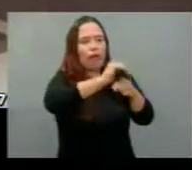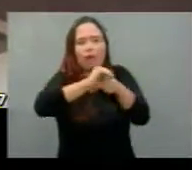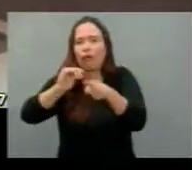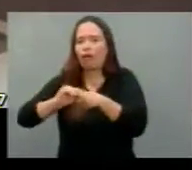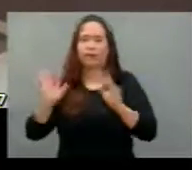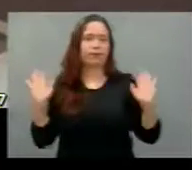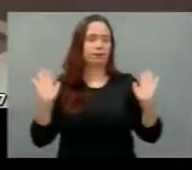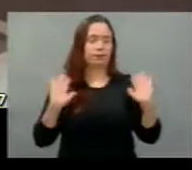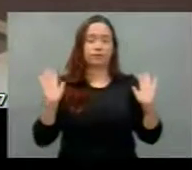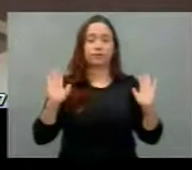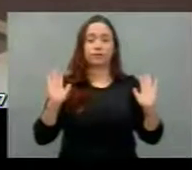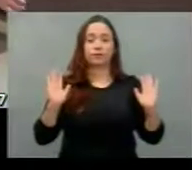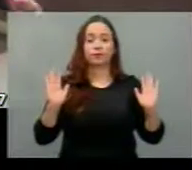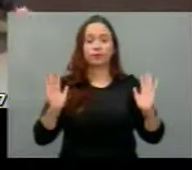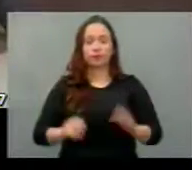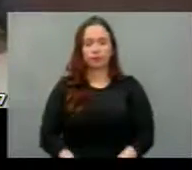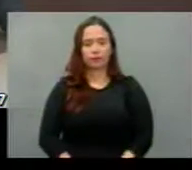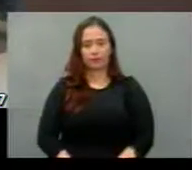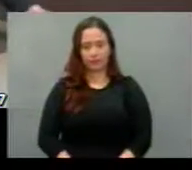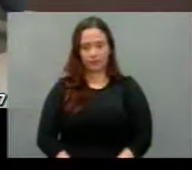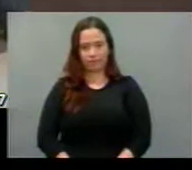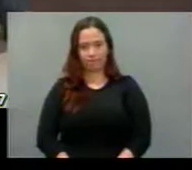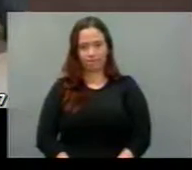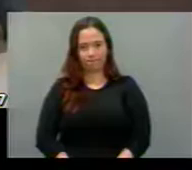dizer é o seguinte,